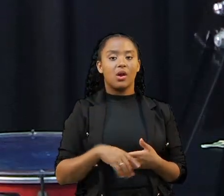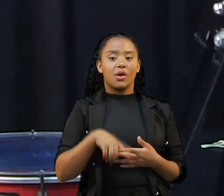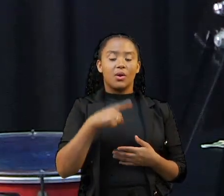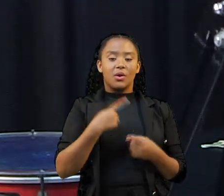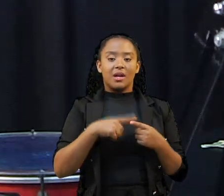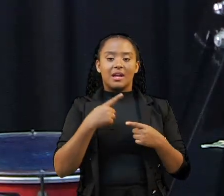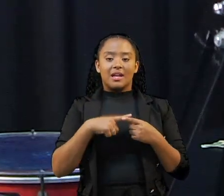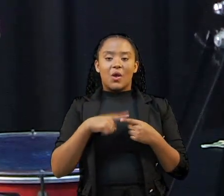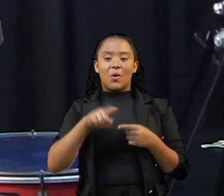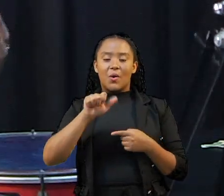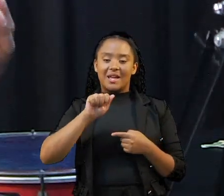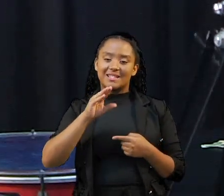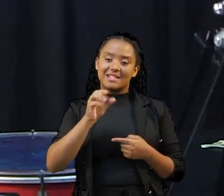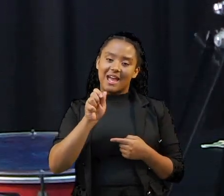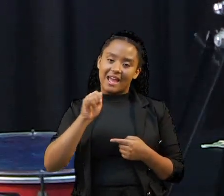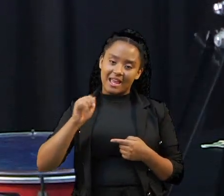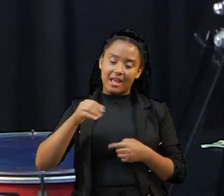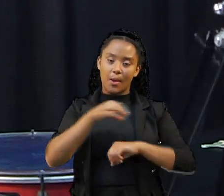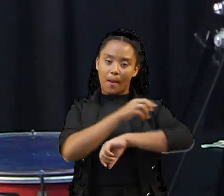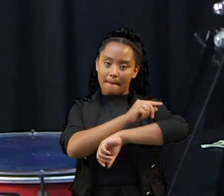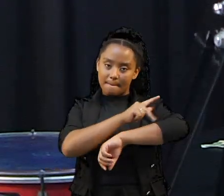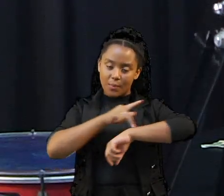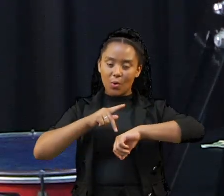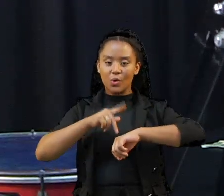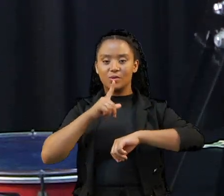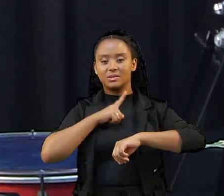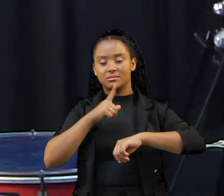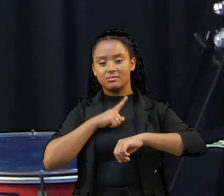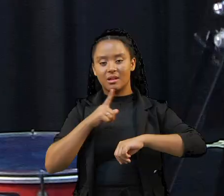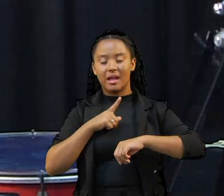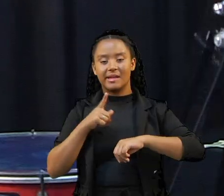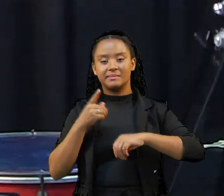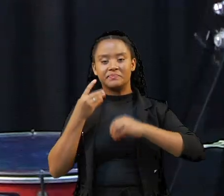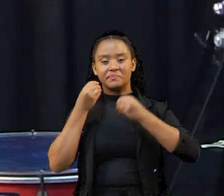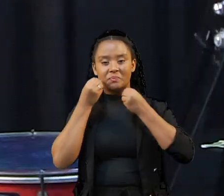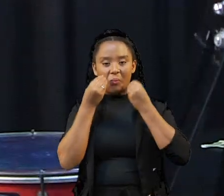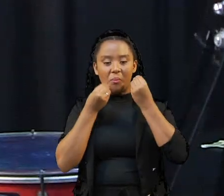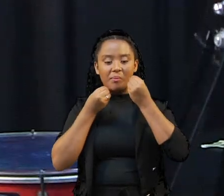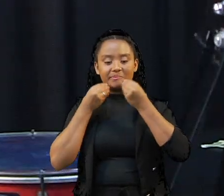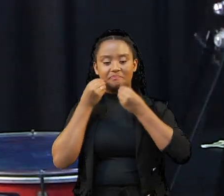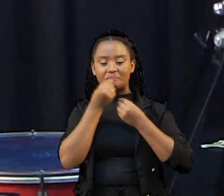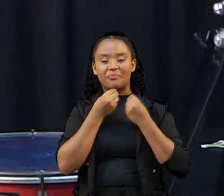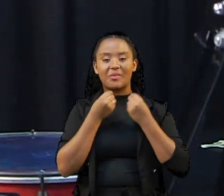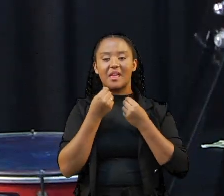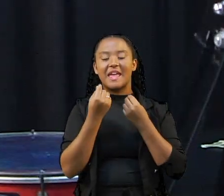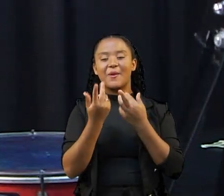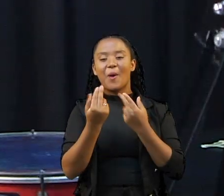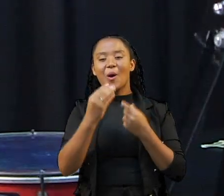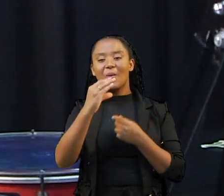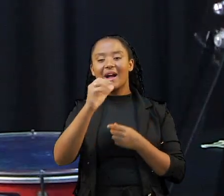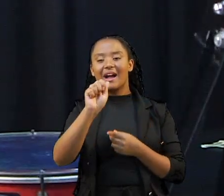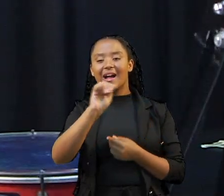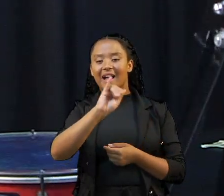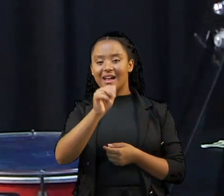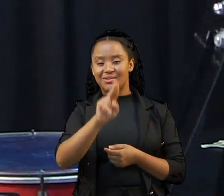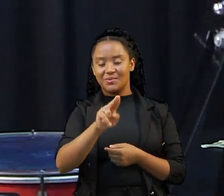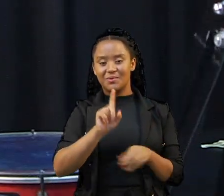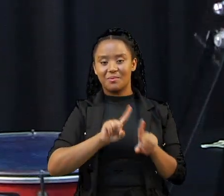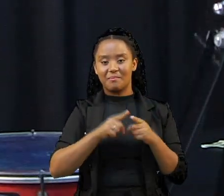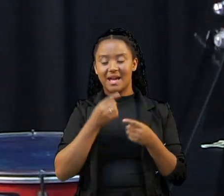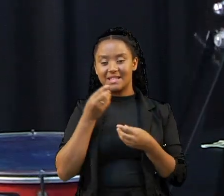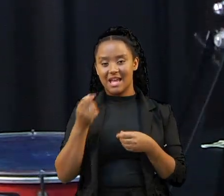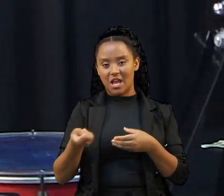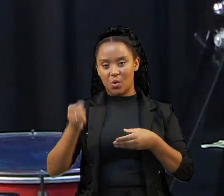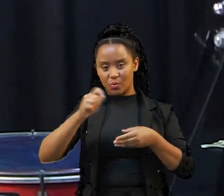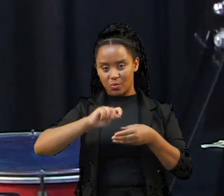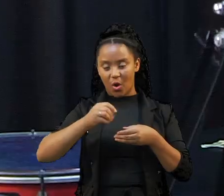Porque ele tem um gosto meio amargo, meio travoso, tipo o caju, sabe? Sim. E aí o açúcar